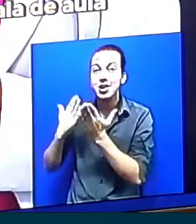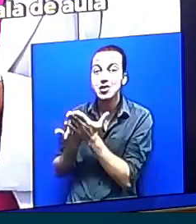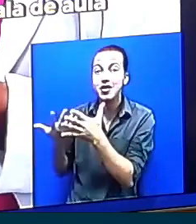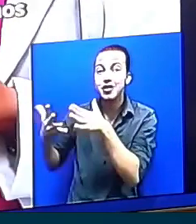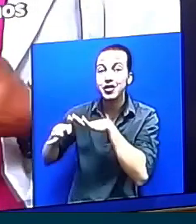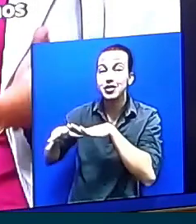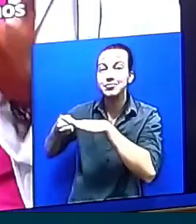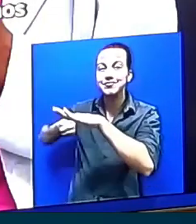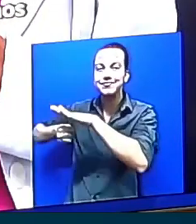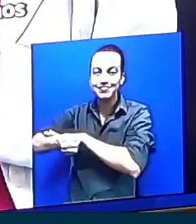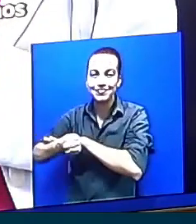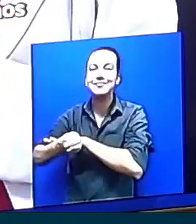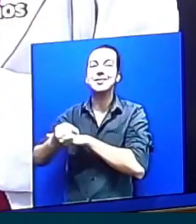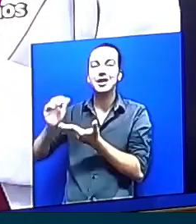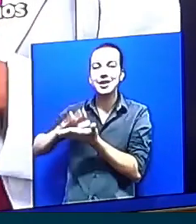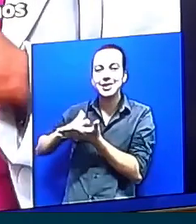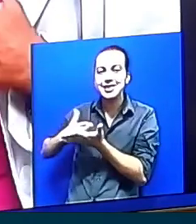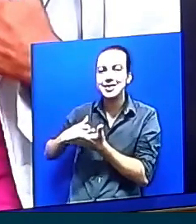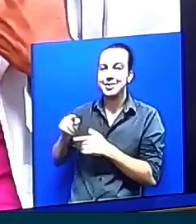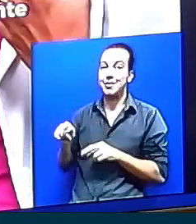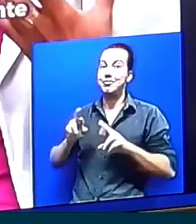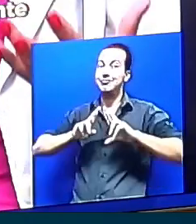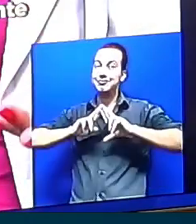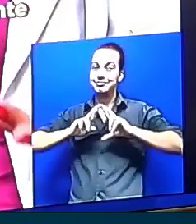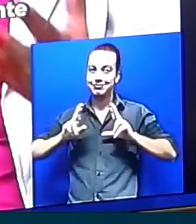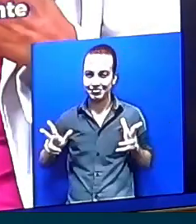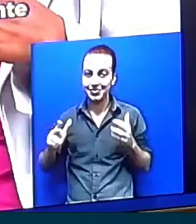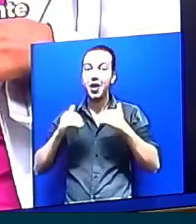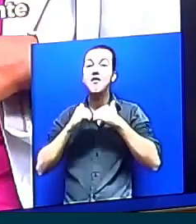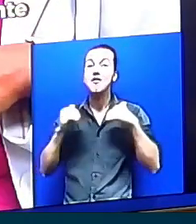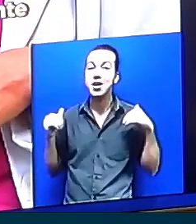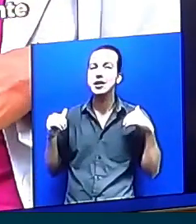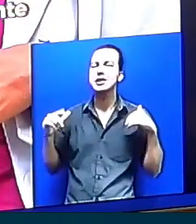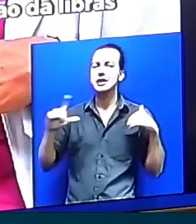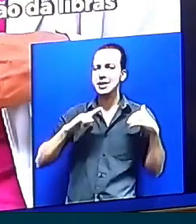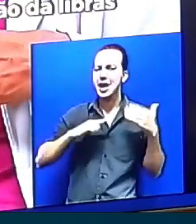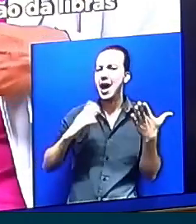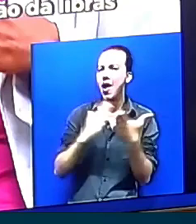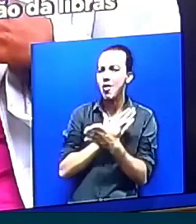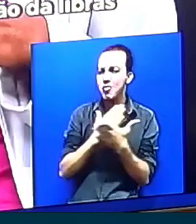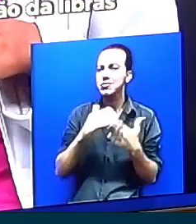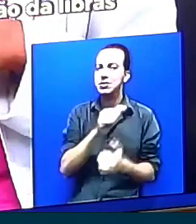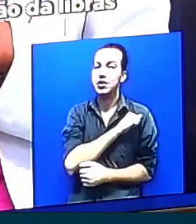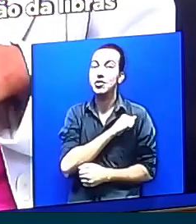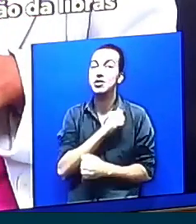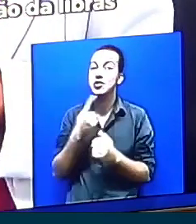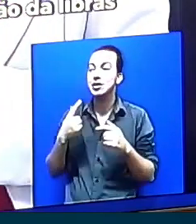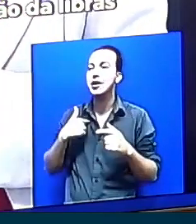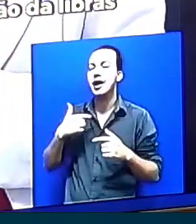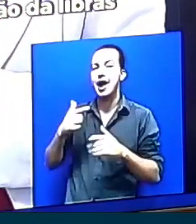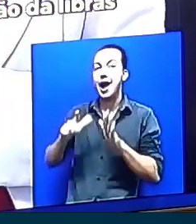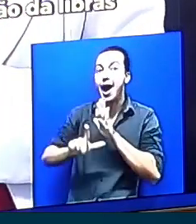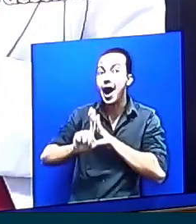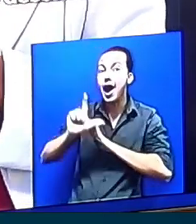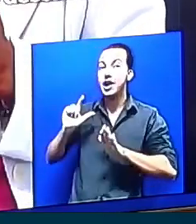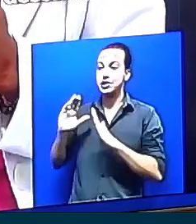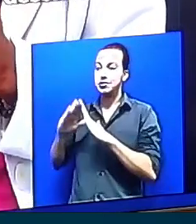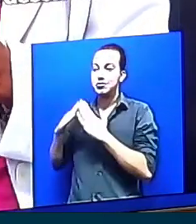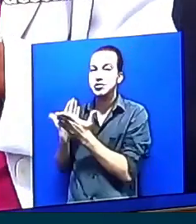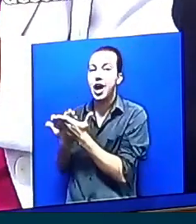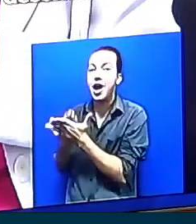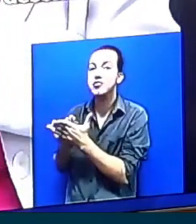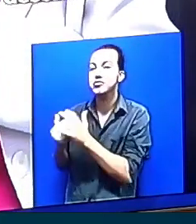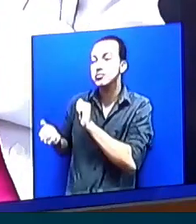sala de aula. A gente recebe aqui alguns alunos que vêm de uma escola de ouvinte, né? E aí a gente fala que ele vem cru, na questão da Libras, e a gente